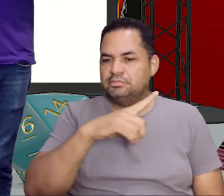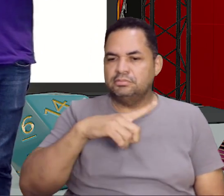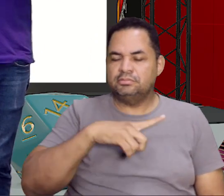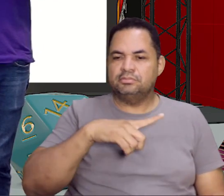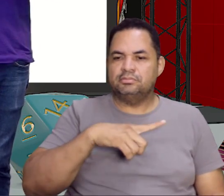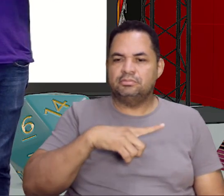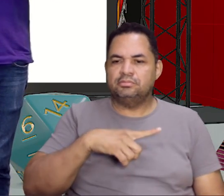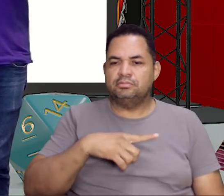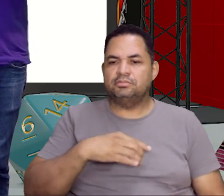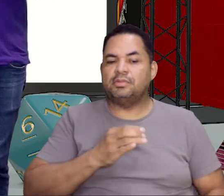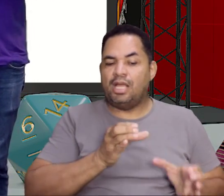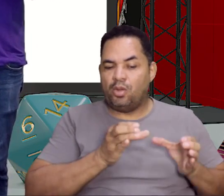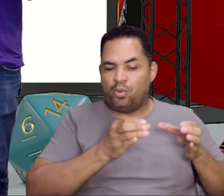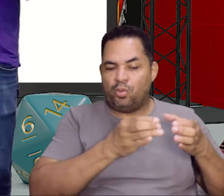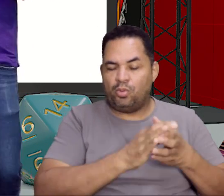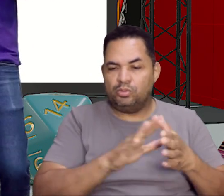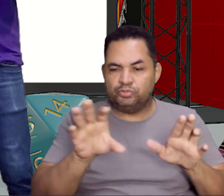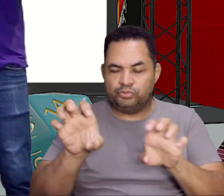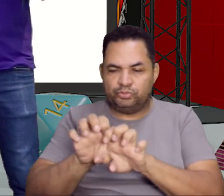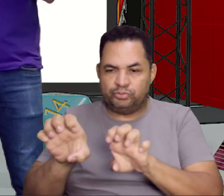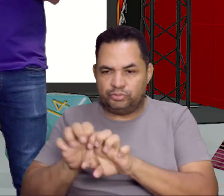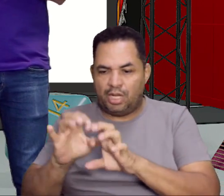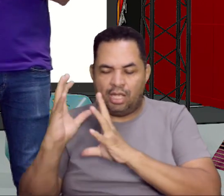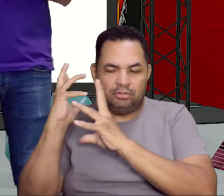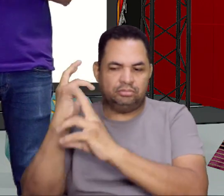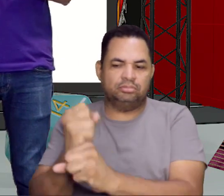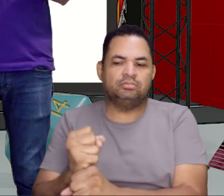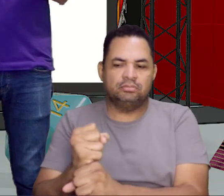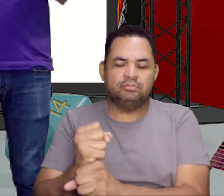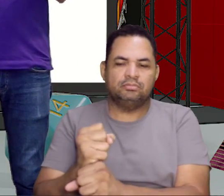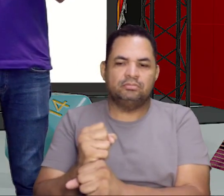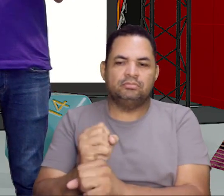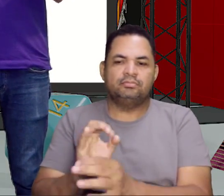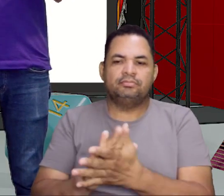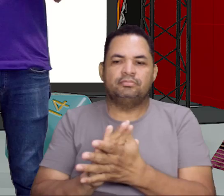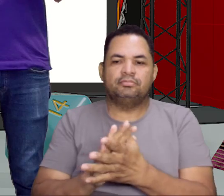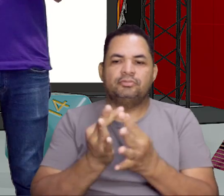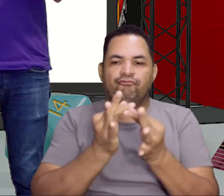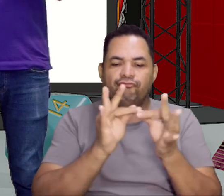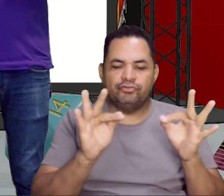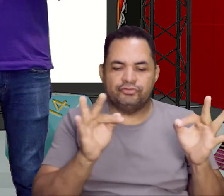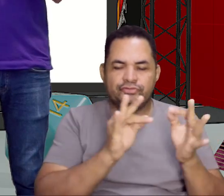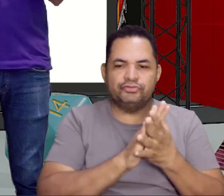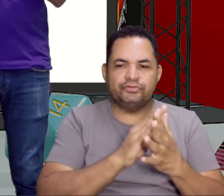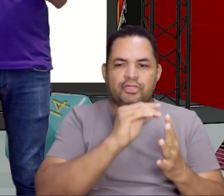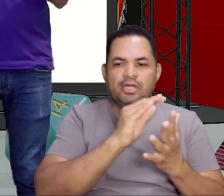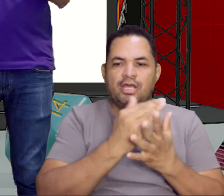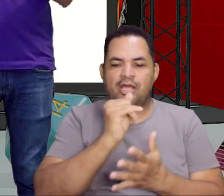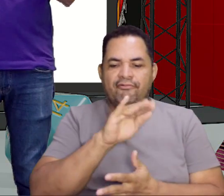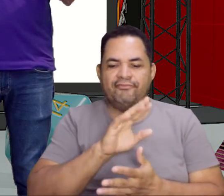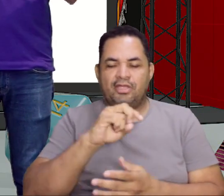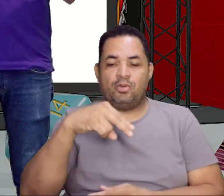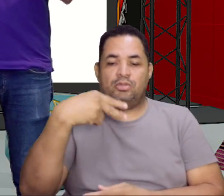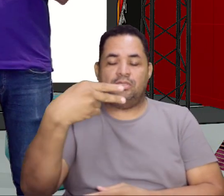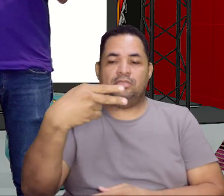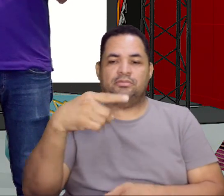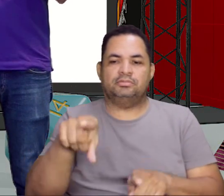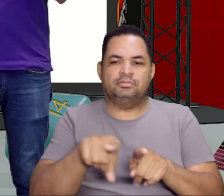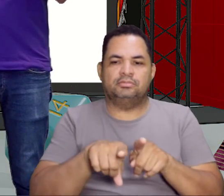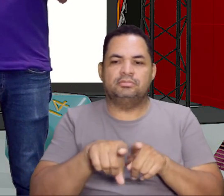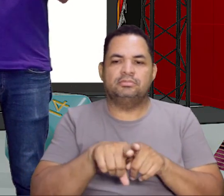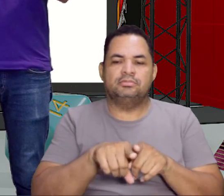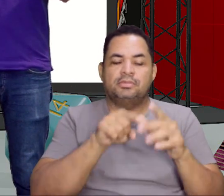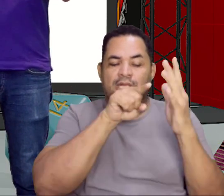já conjuntos e equações revisão beleza função função afim e quadrática